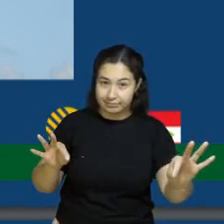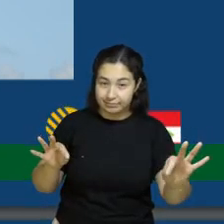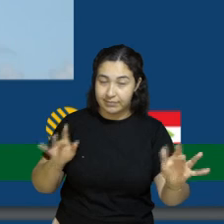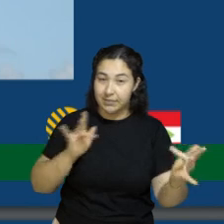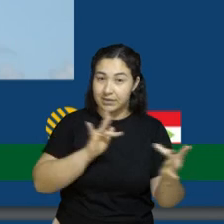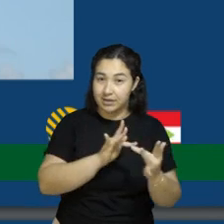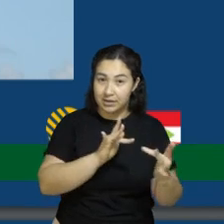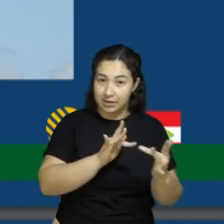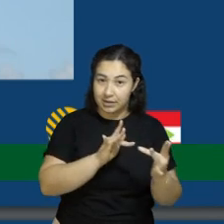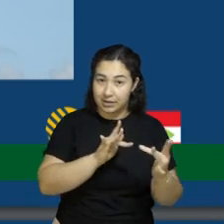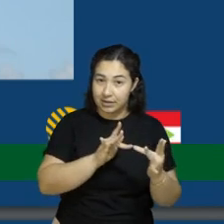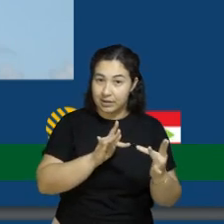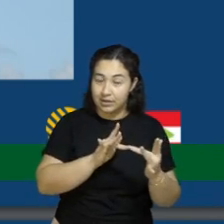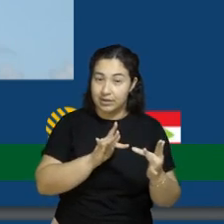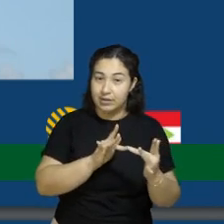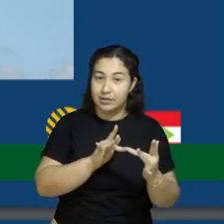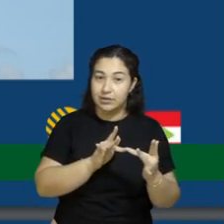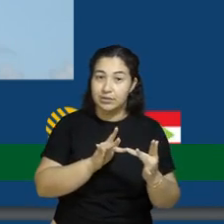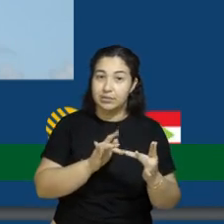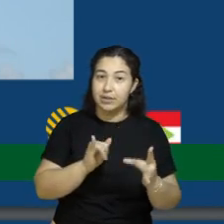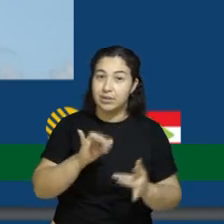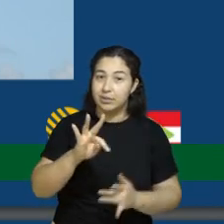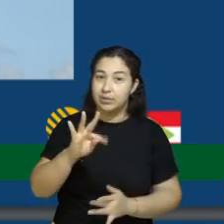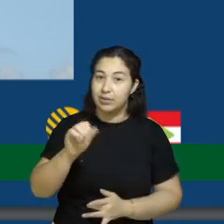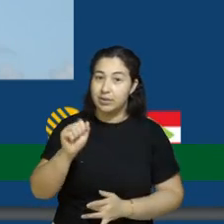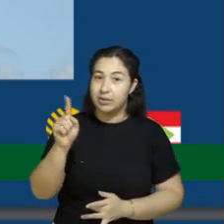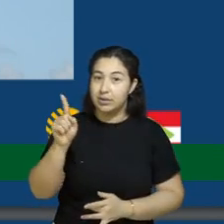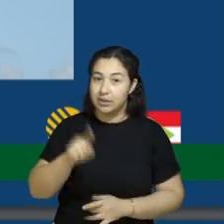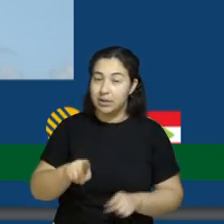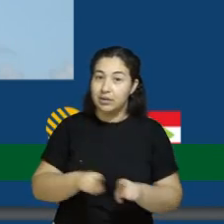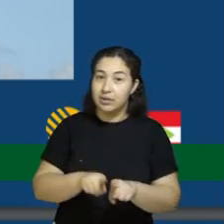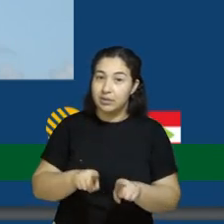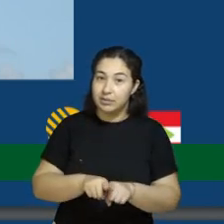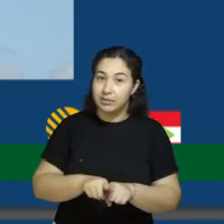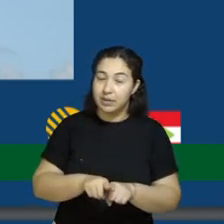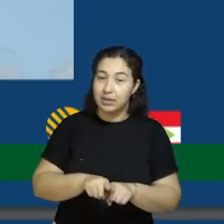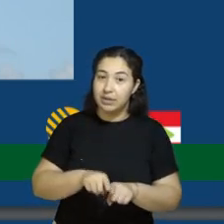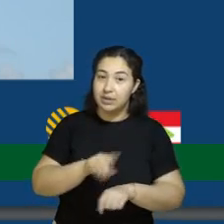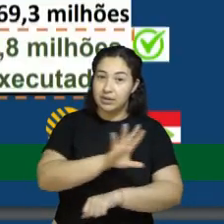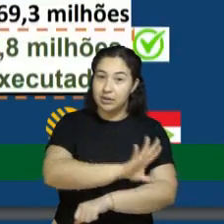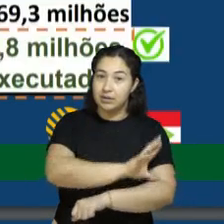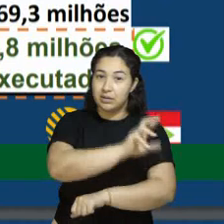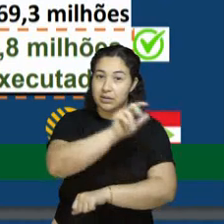entre Itá e Seara, onde também tem uma empresa muito importante, que é a Geomex.